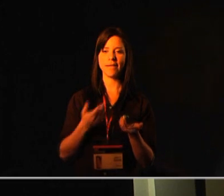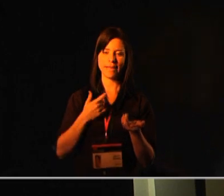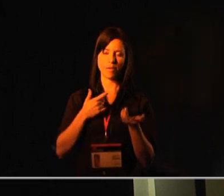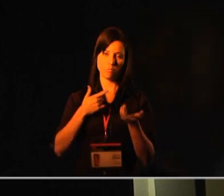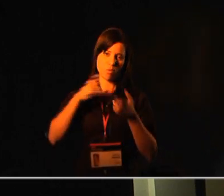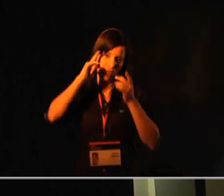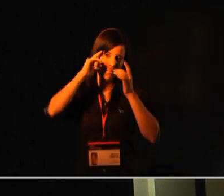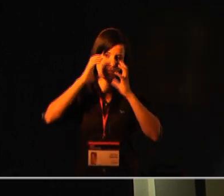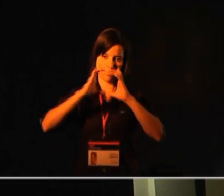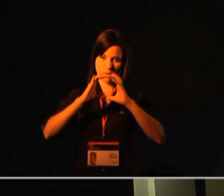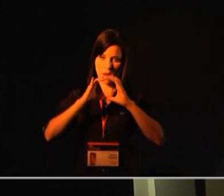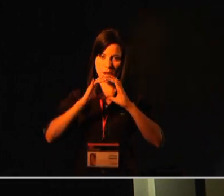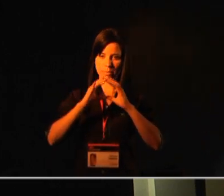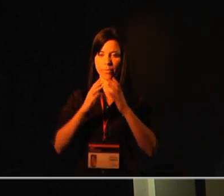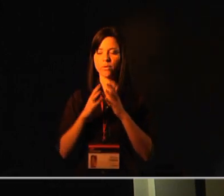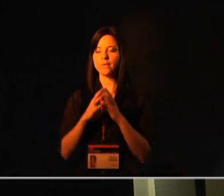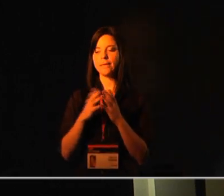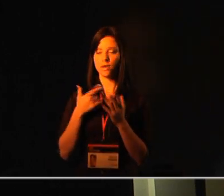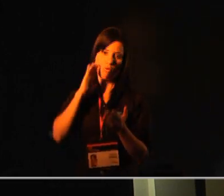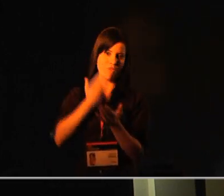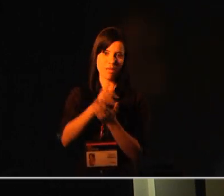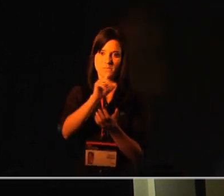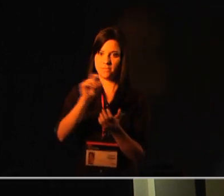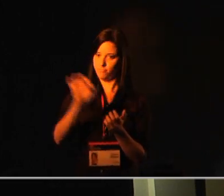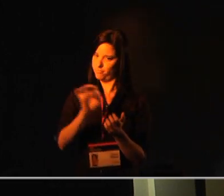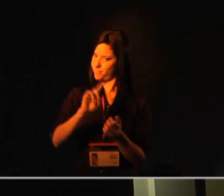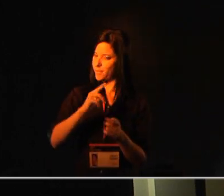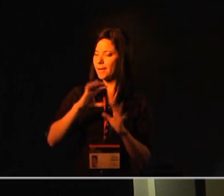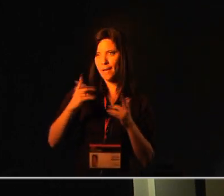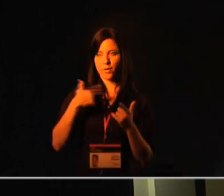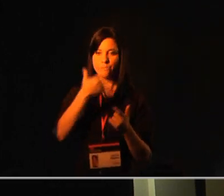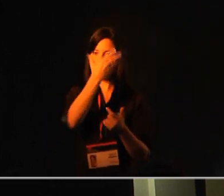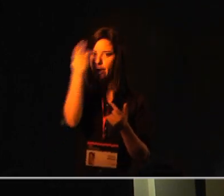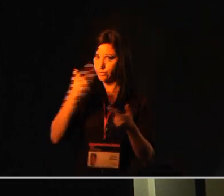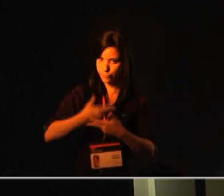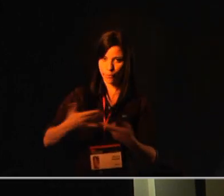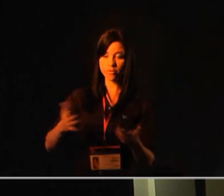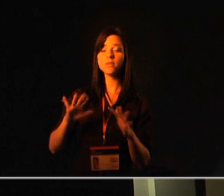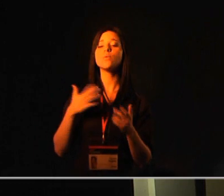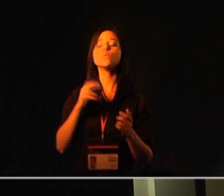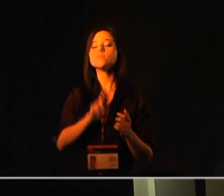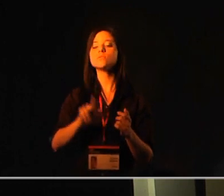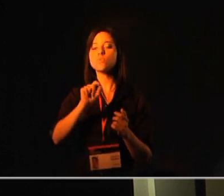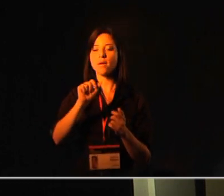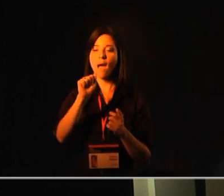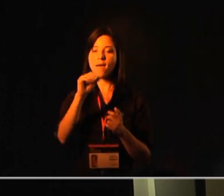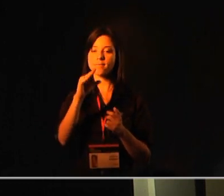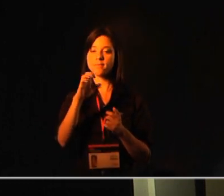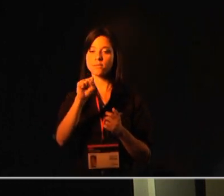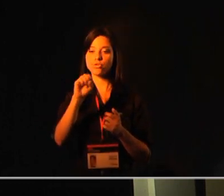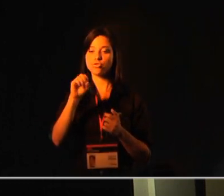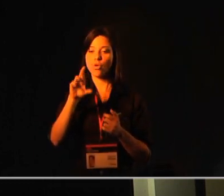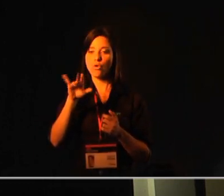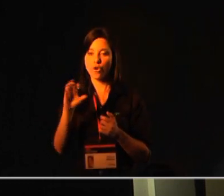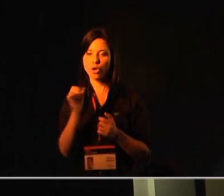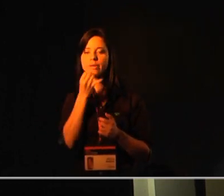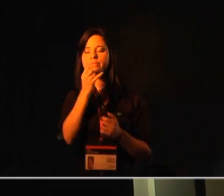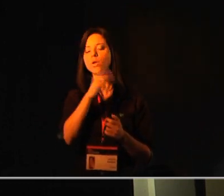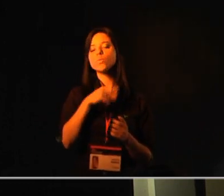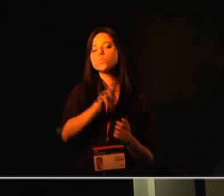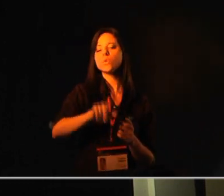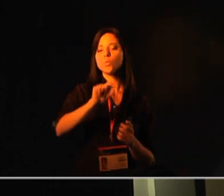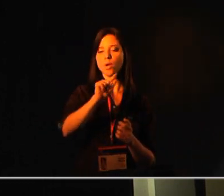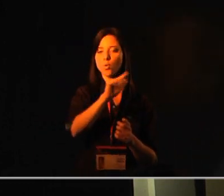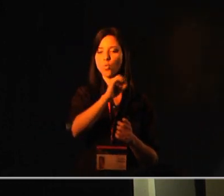cérebro, né? Porque eu esqueço muitas coisas. Então, o que acontece? Eu utilizo um acessório, né? Eu utilizo o Google